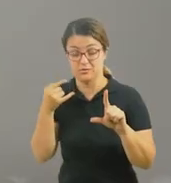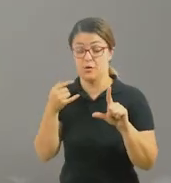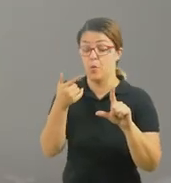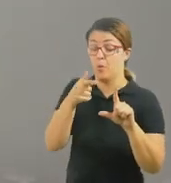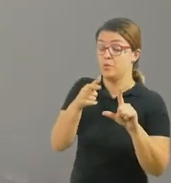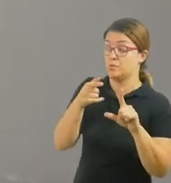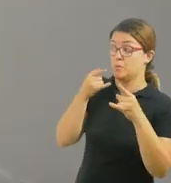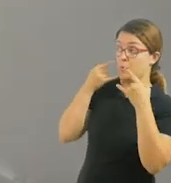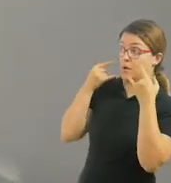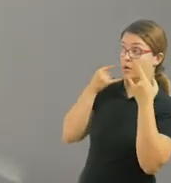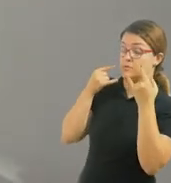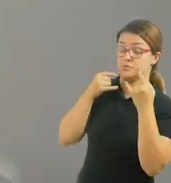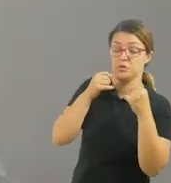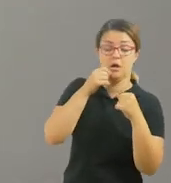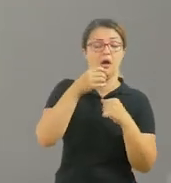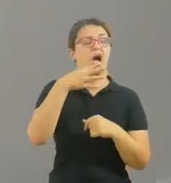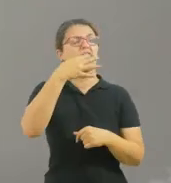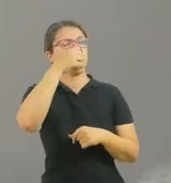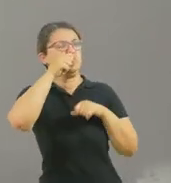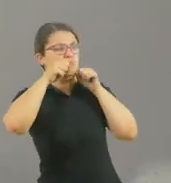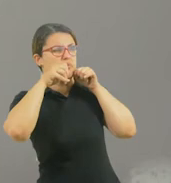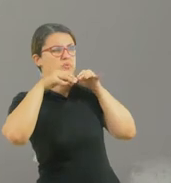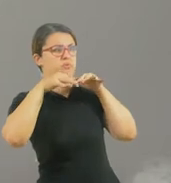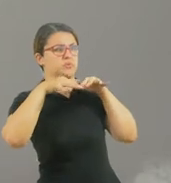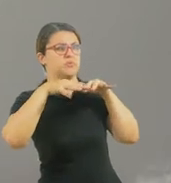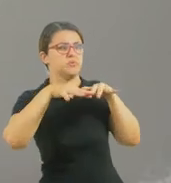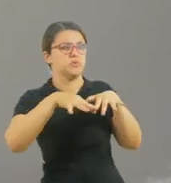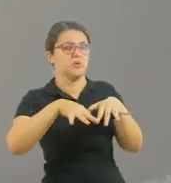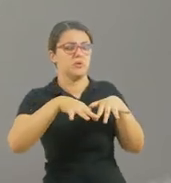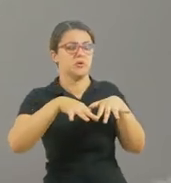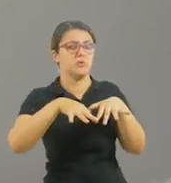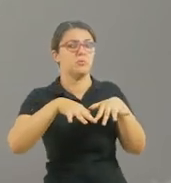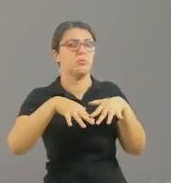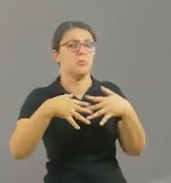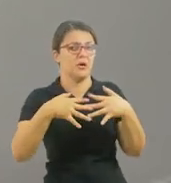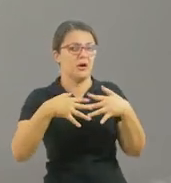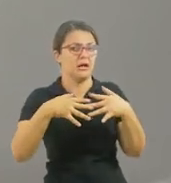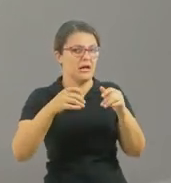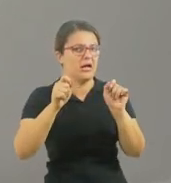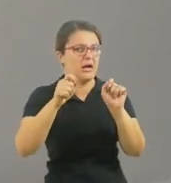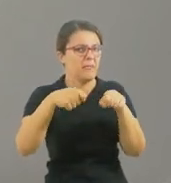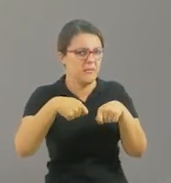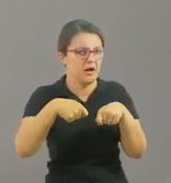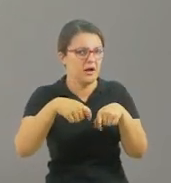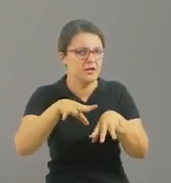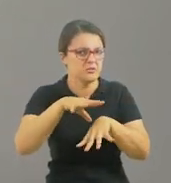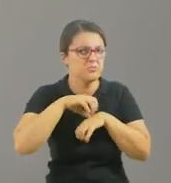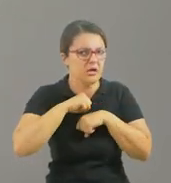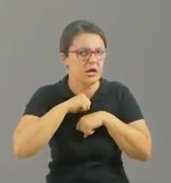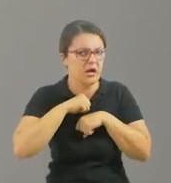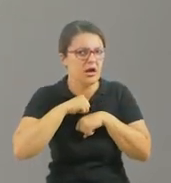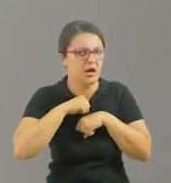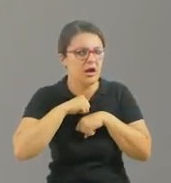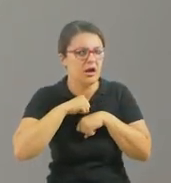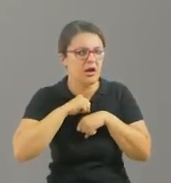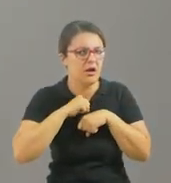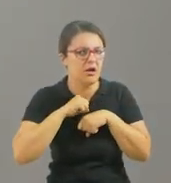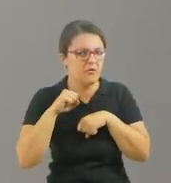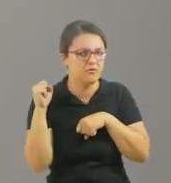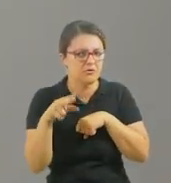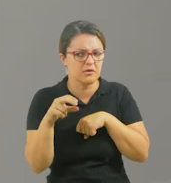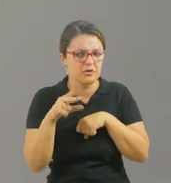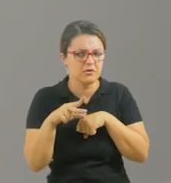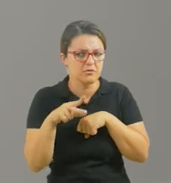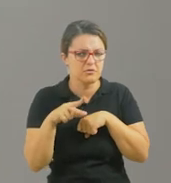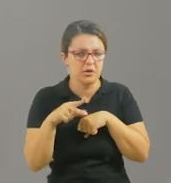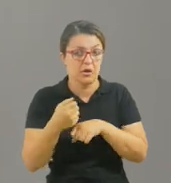A probabilidade de delas contraírem o vírus, então essa probabilidade existe ou não existe? Aí que você vai